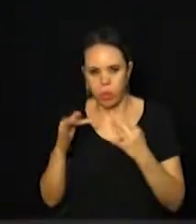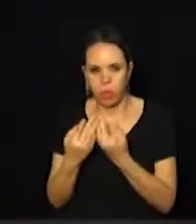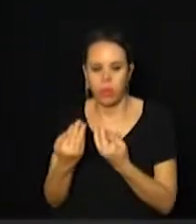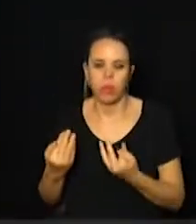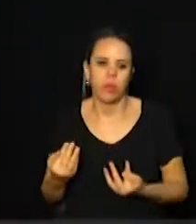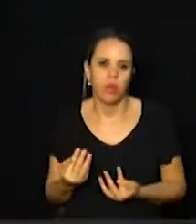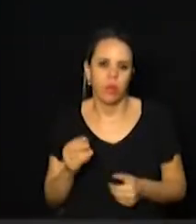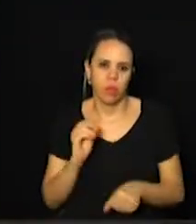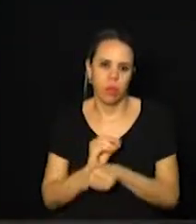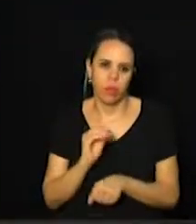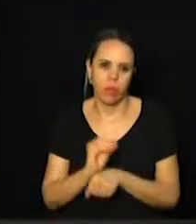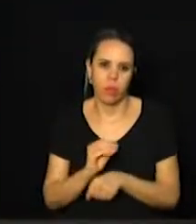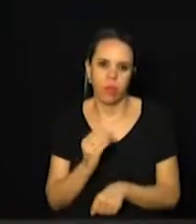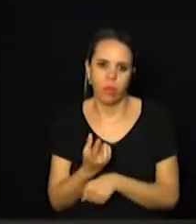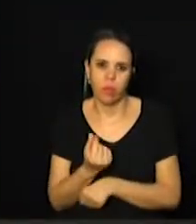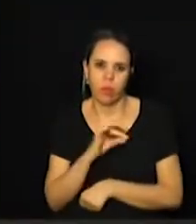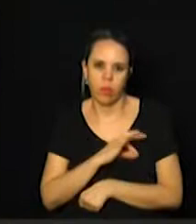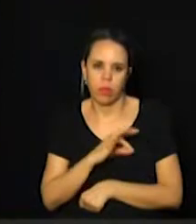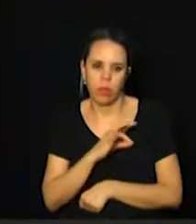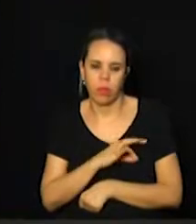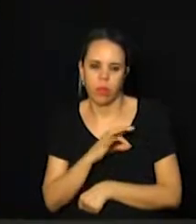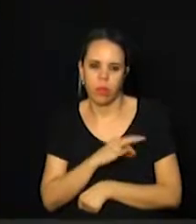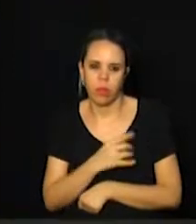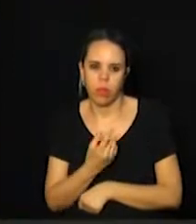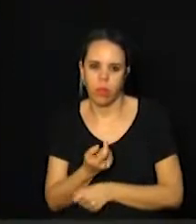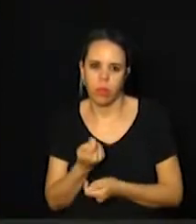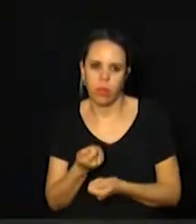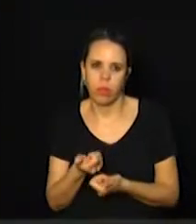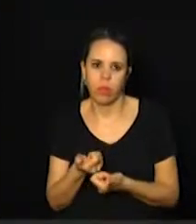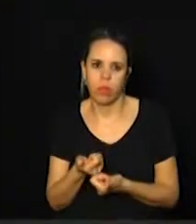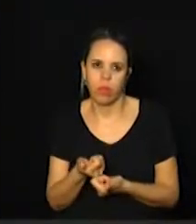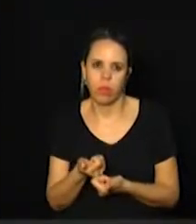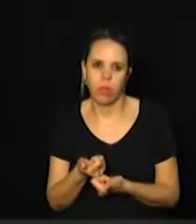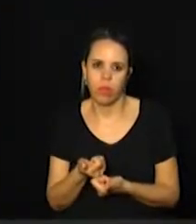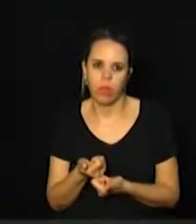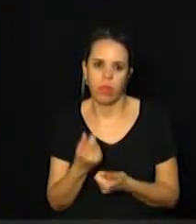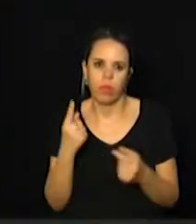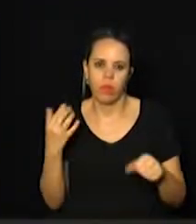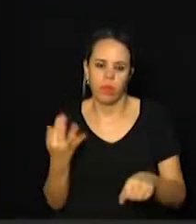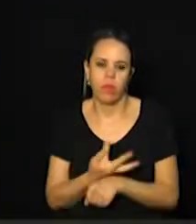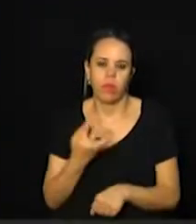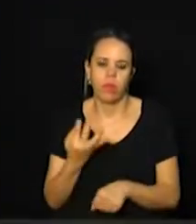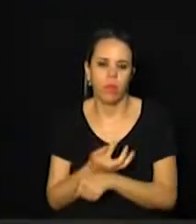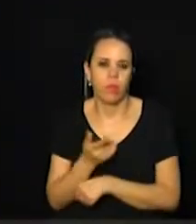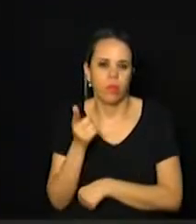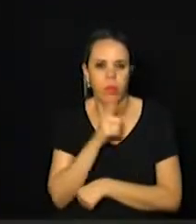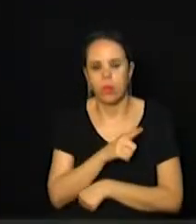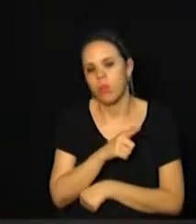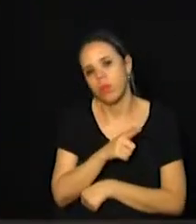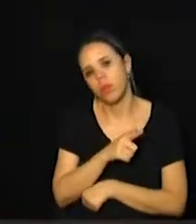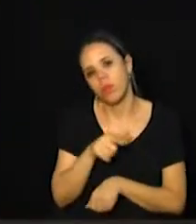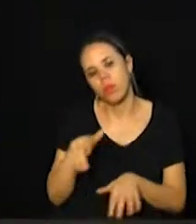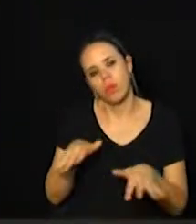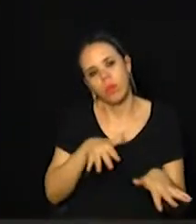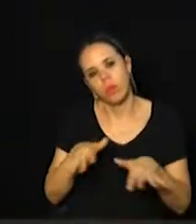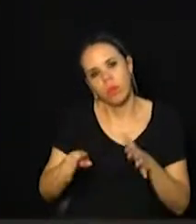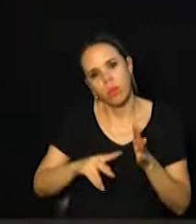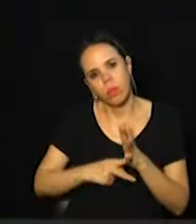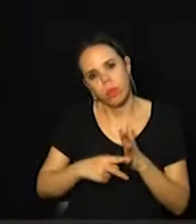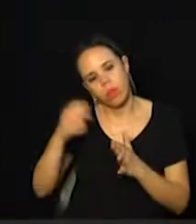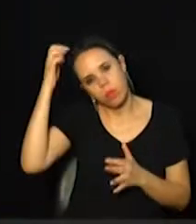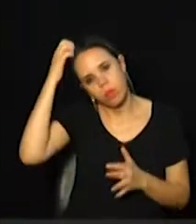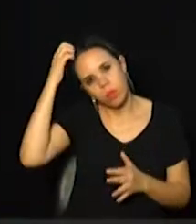da sua família que são sustentável com esse salário com esses benefícios e a duras penas foram conquistada pelo movimento sindical